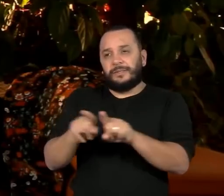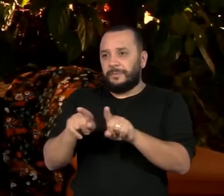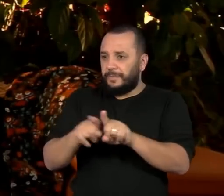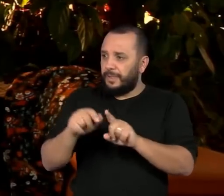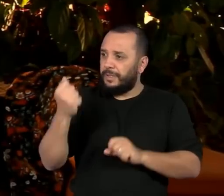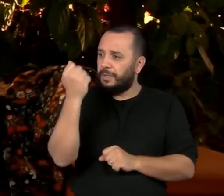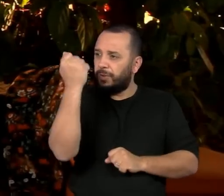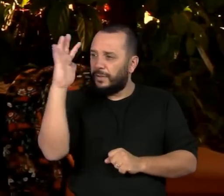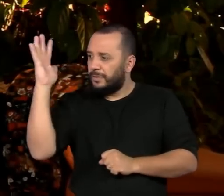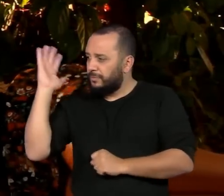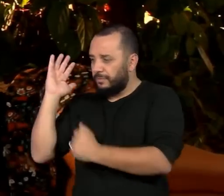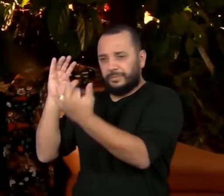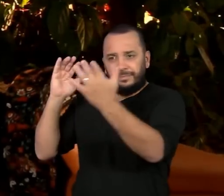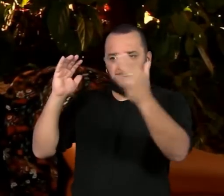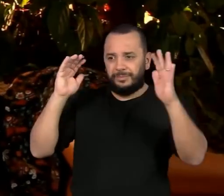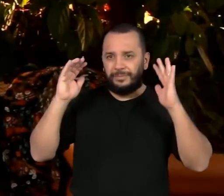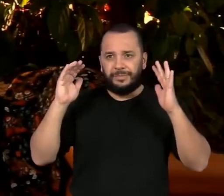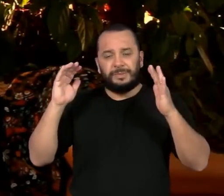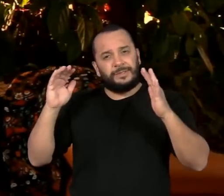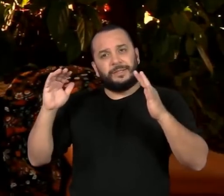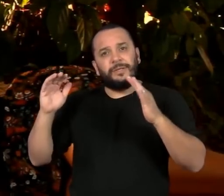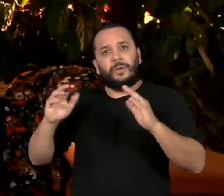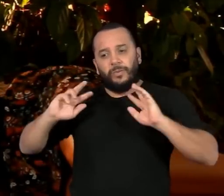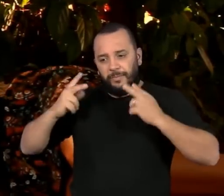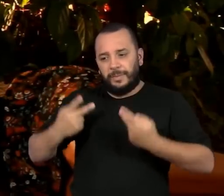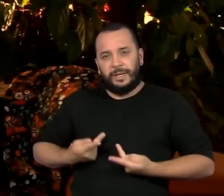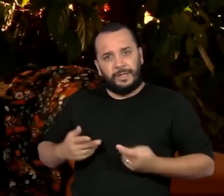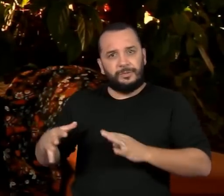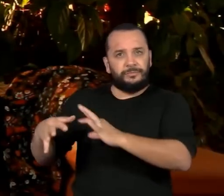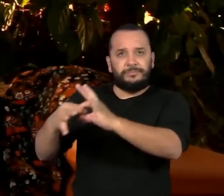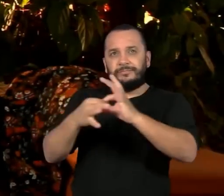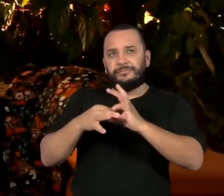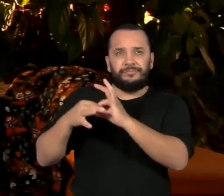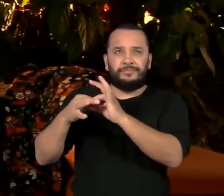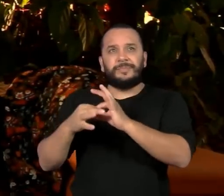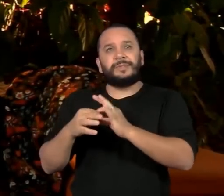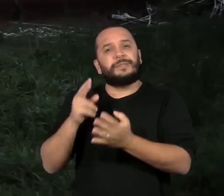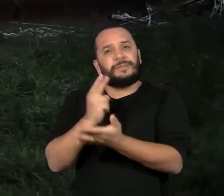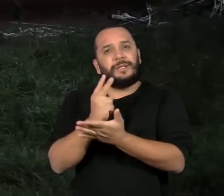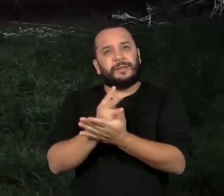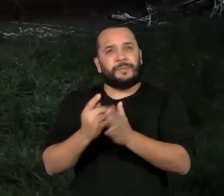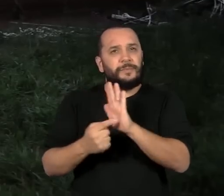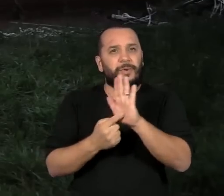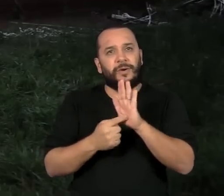tem espírito, está sempre presente nas produções.